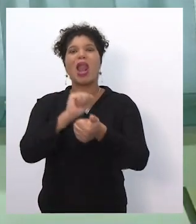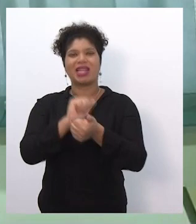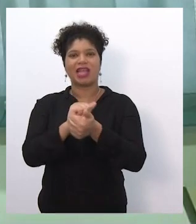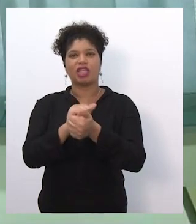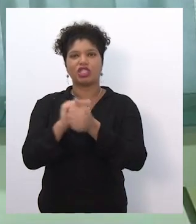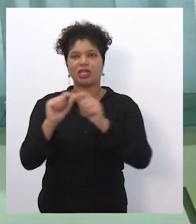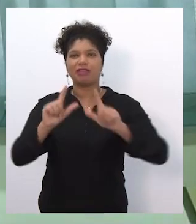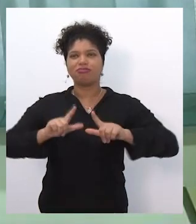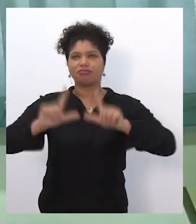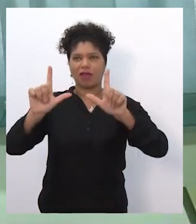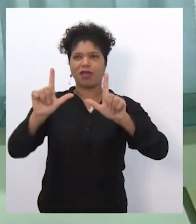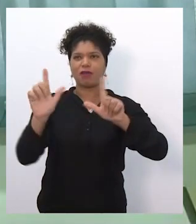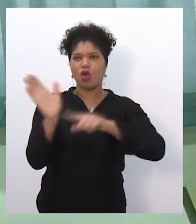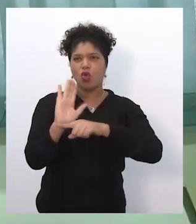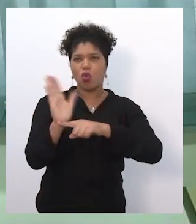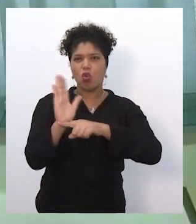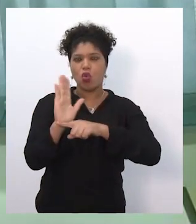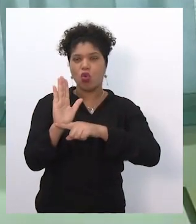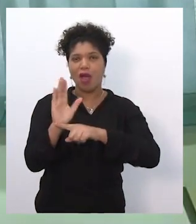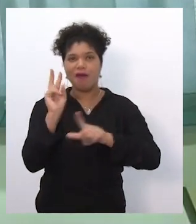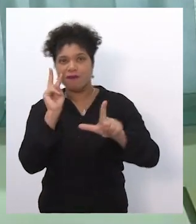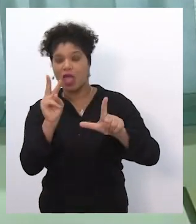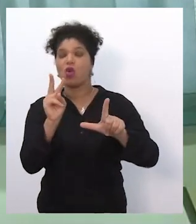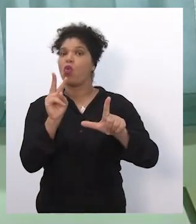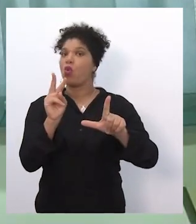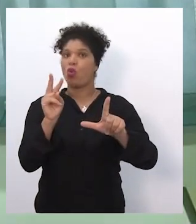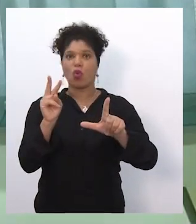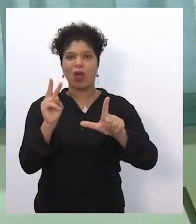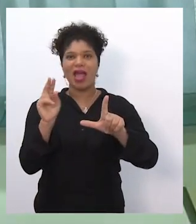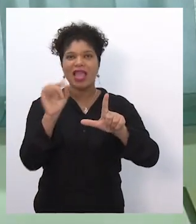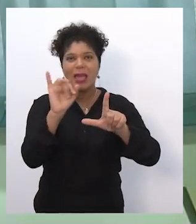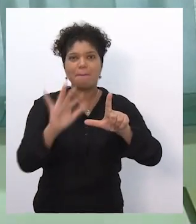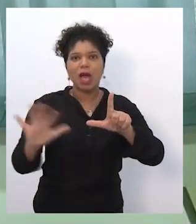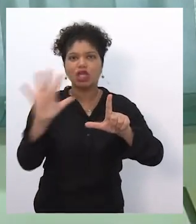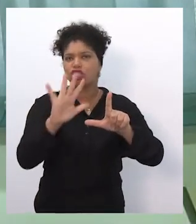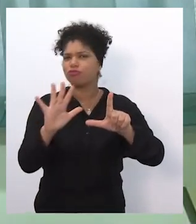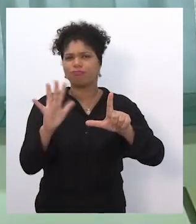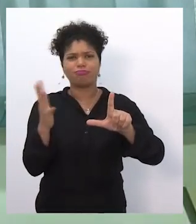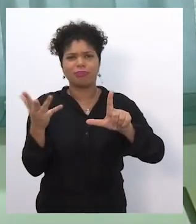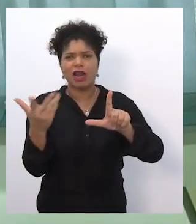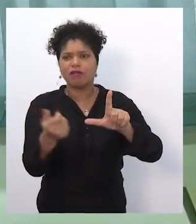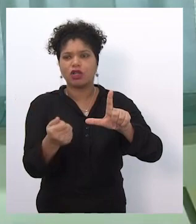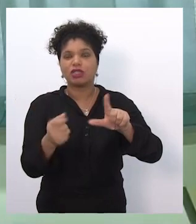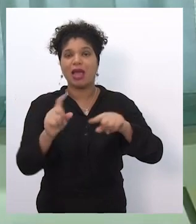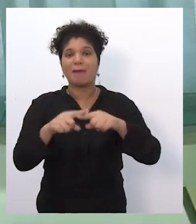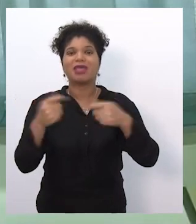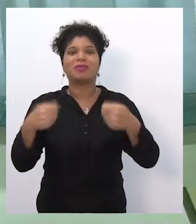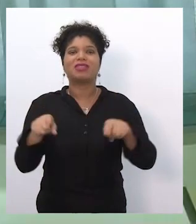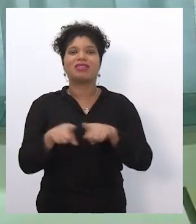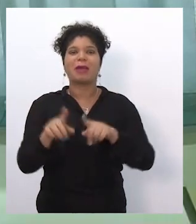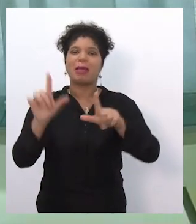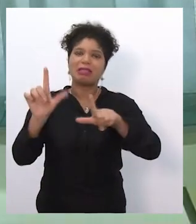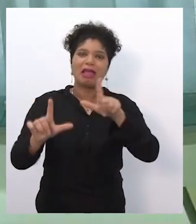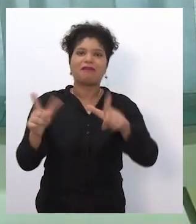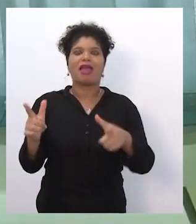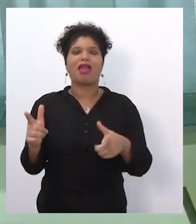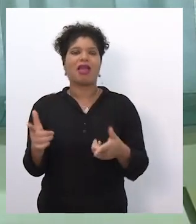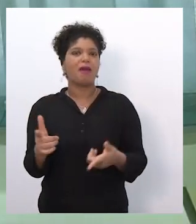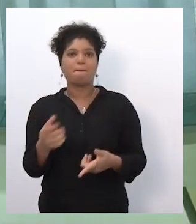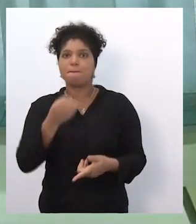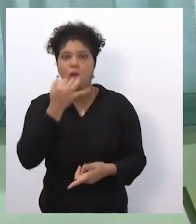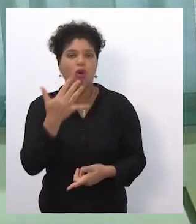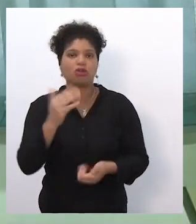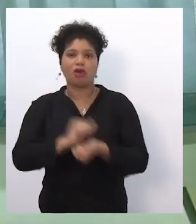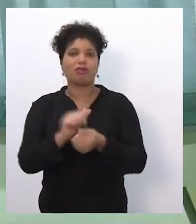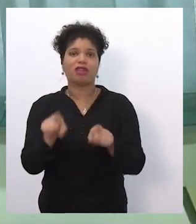você precisa de um equipamento bem forte, adequado, para poder editar esses arquivos. Senão você tem um problema